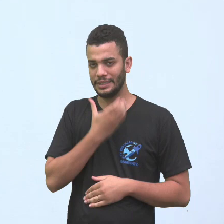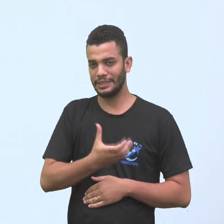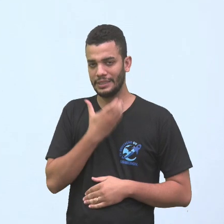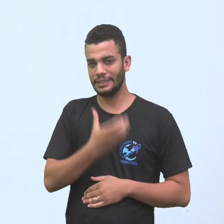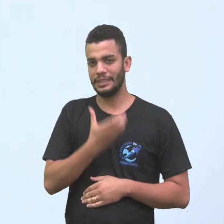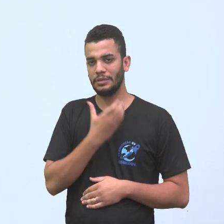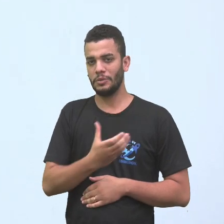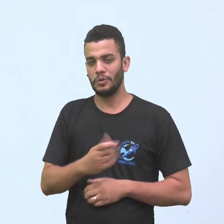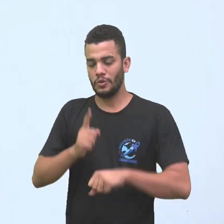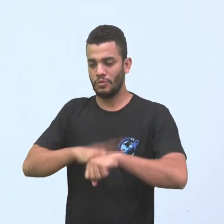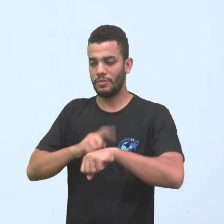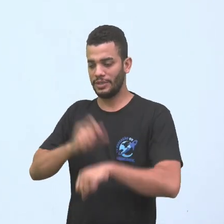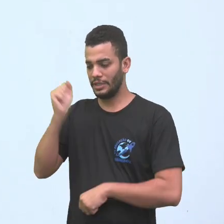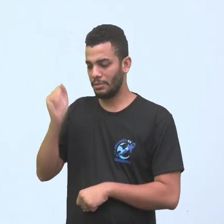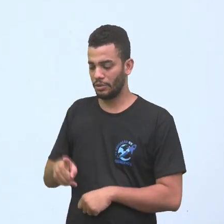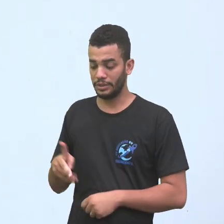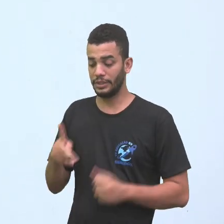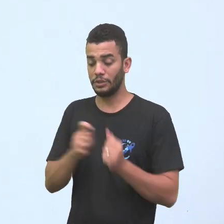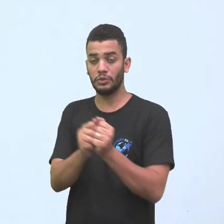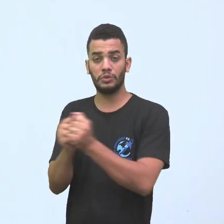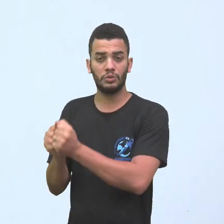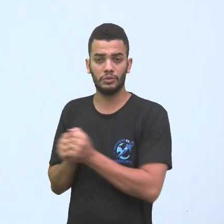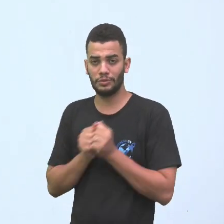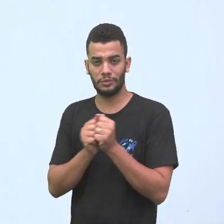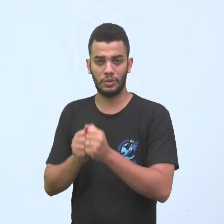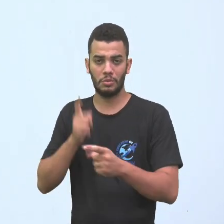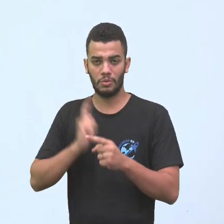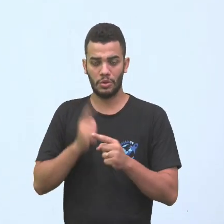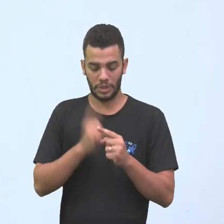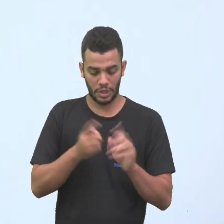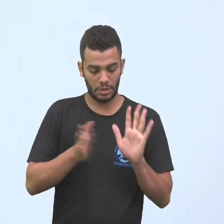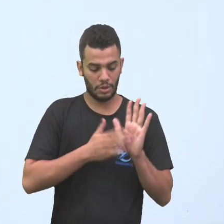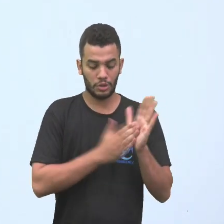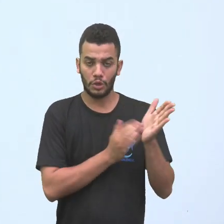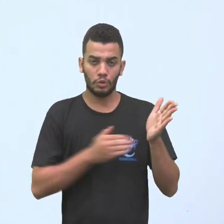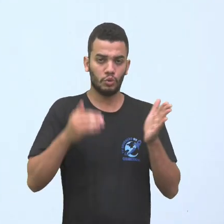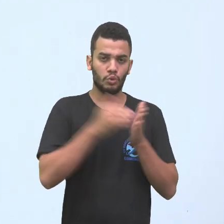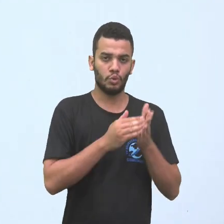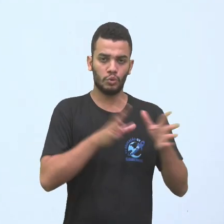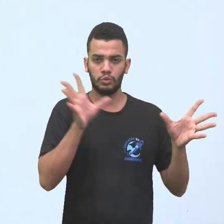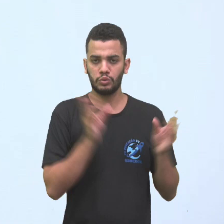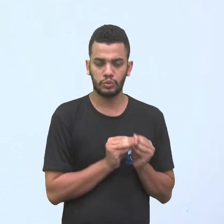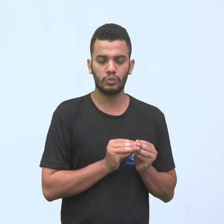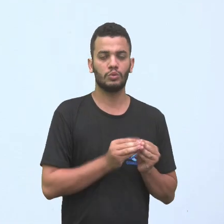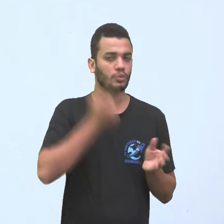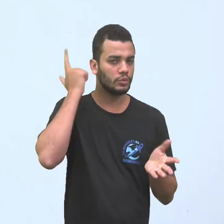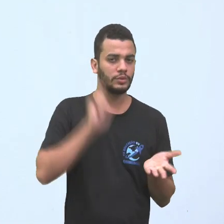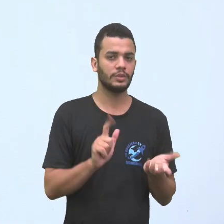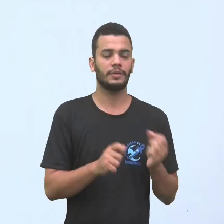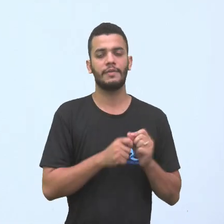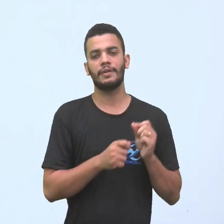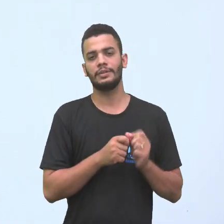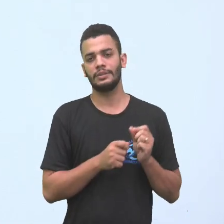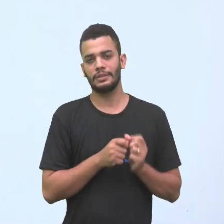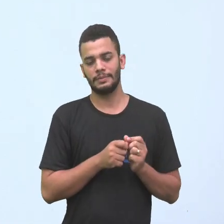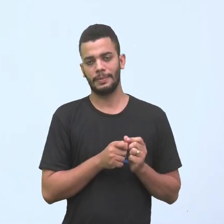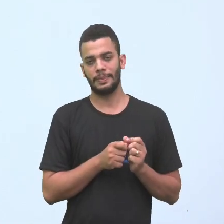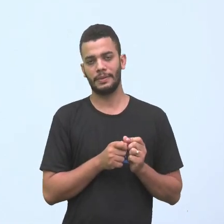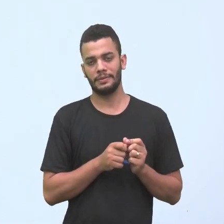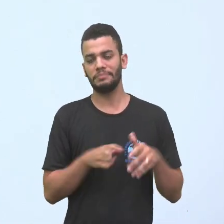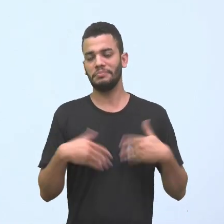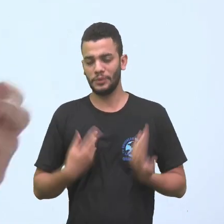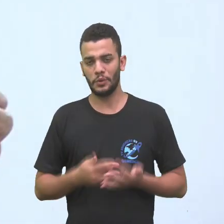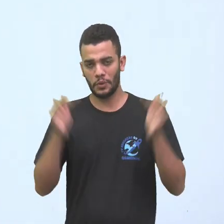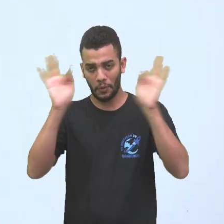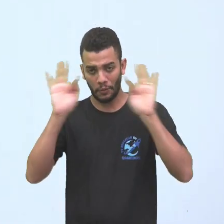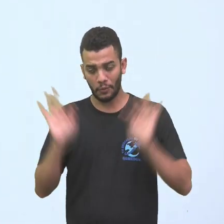de alegria. E nas minhas orações a Deus, eu peço a Ele todos os dias que abençoe vocês. Vocês pegaram